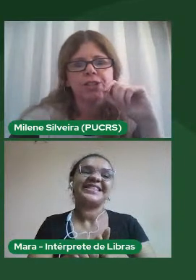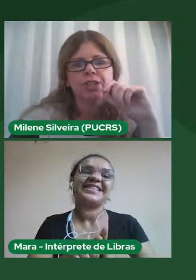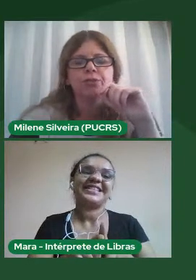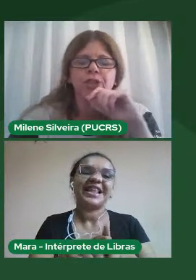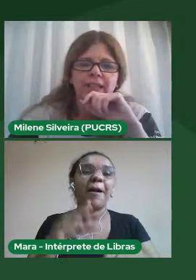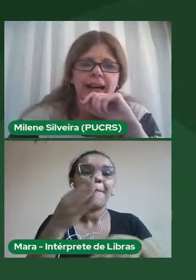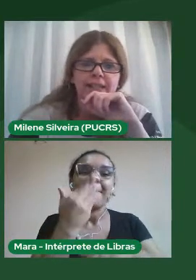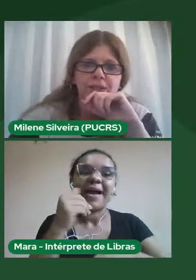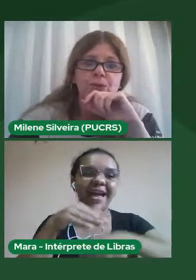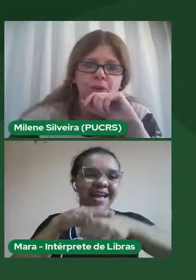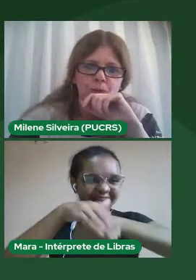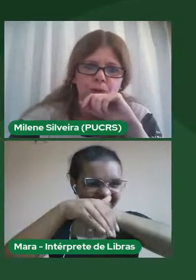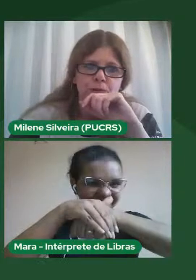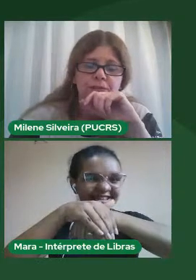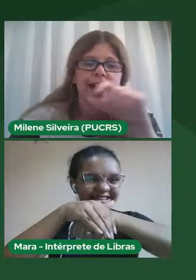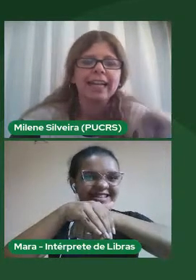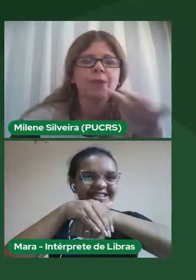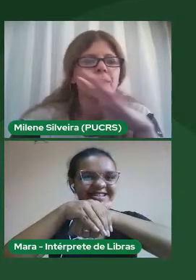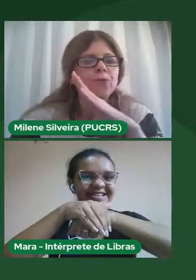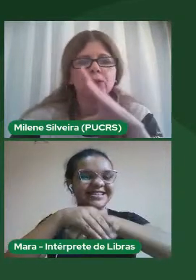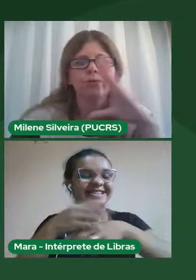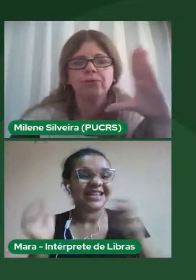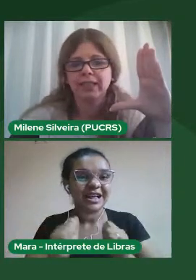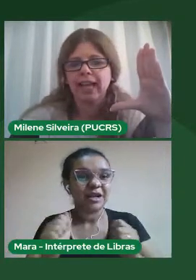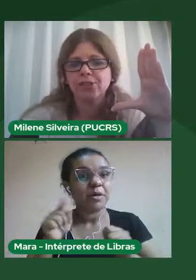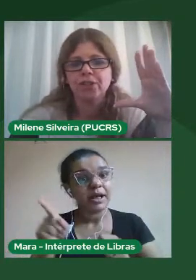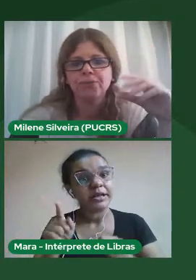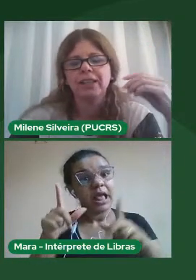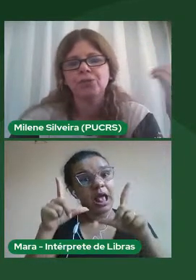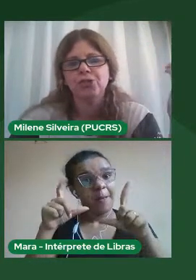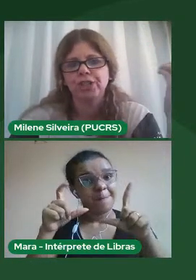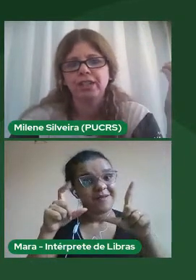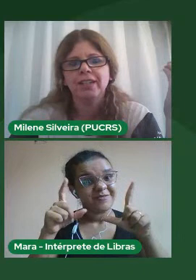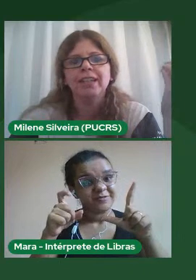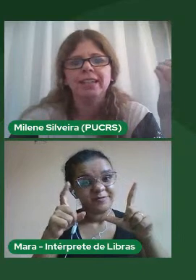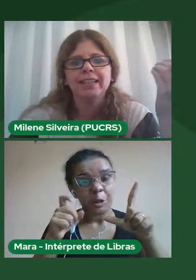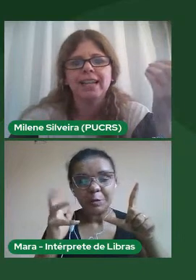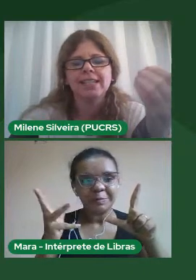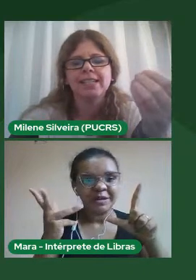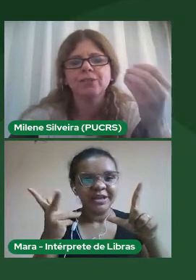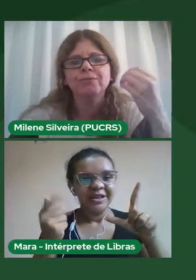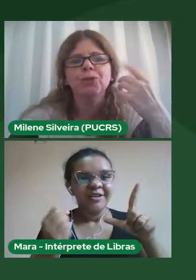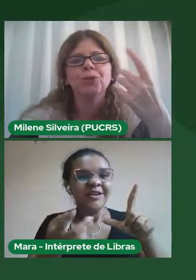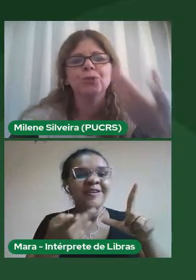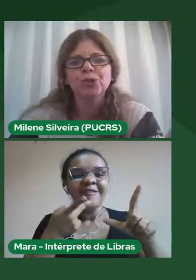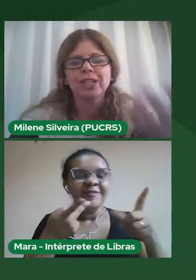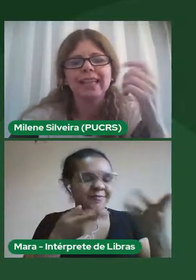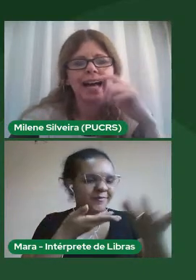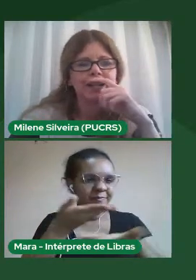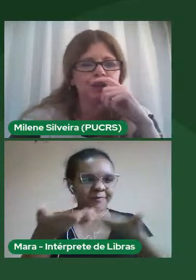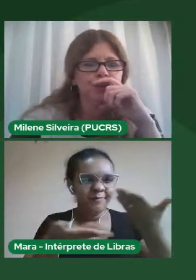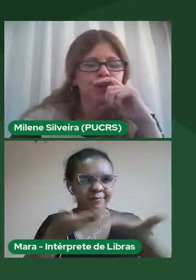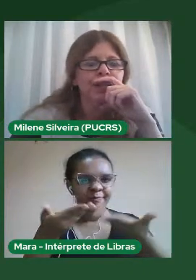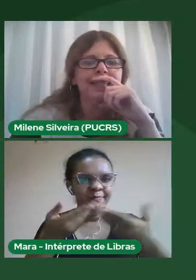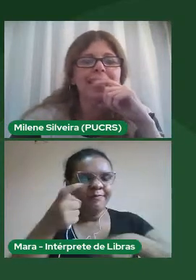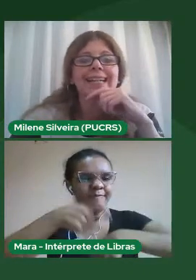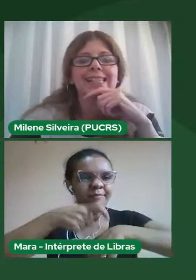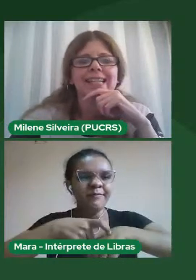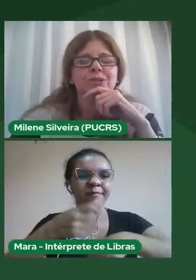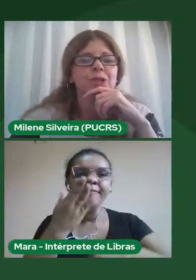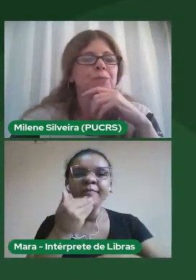ama interagir nos jantares e nos almoços. Aqui é uma foto fantástica falando de interação no jantar